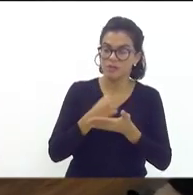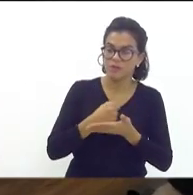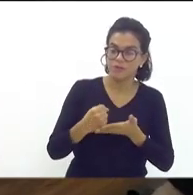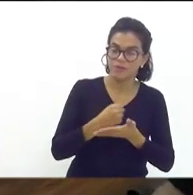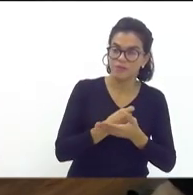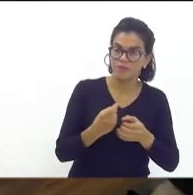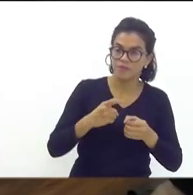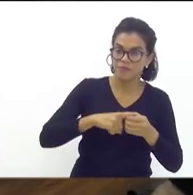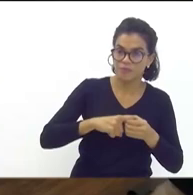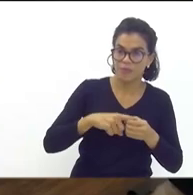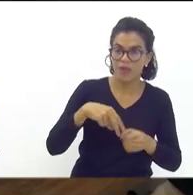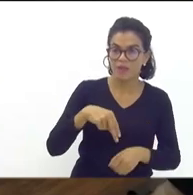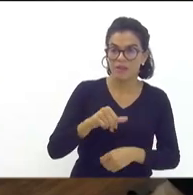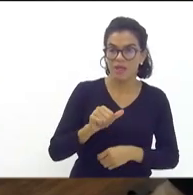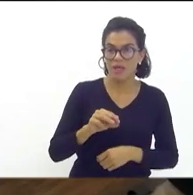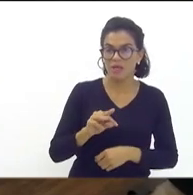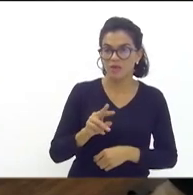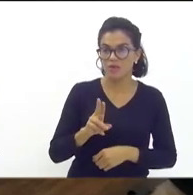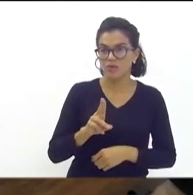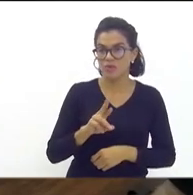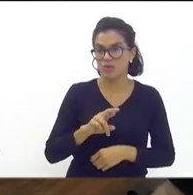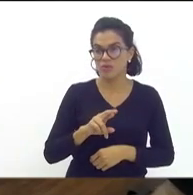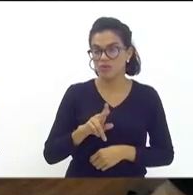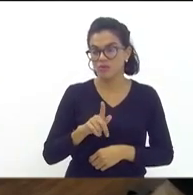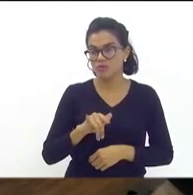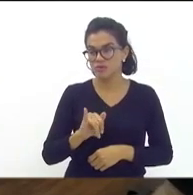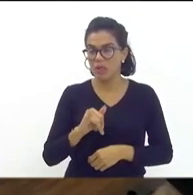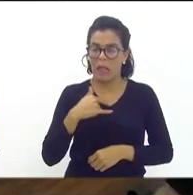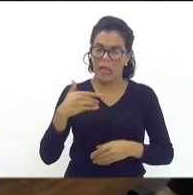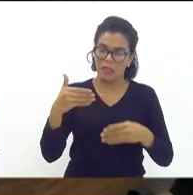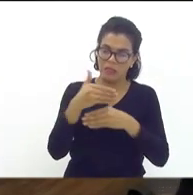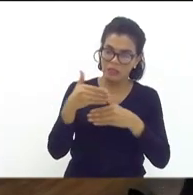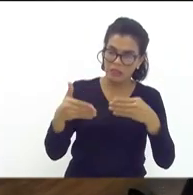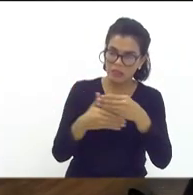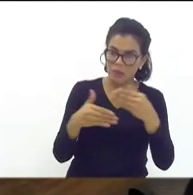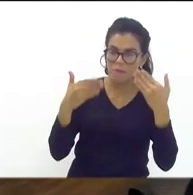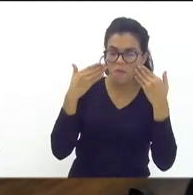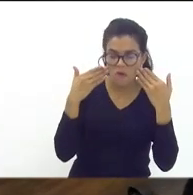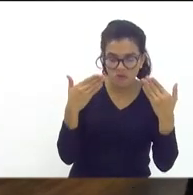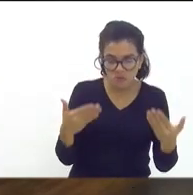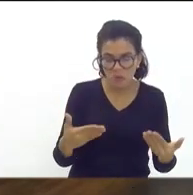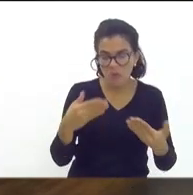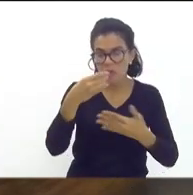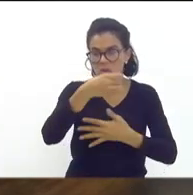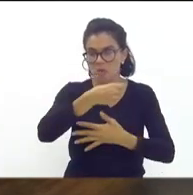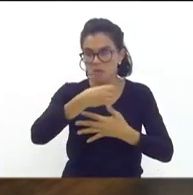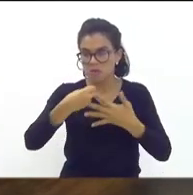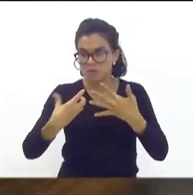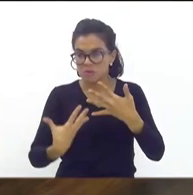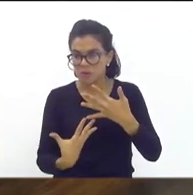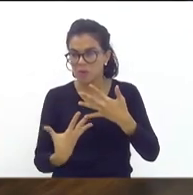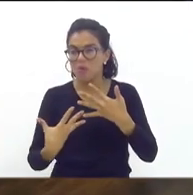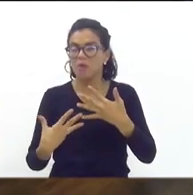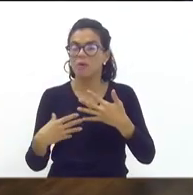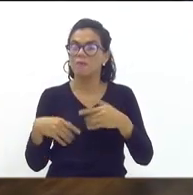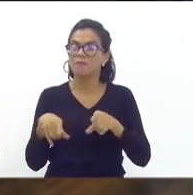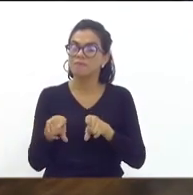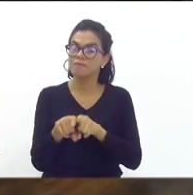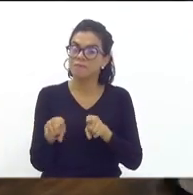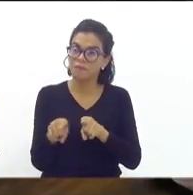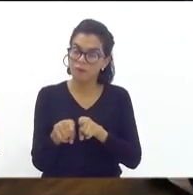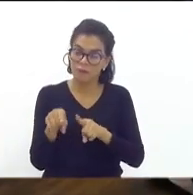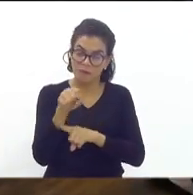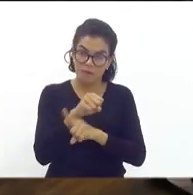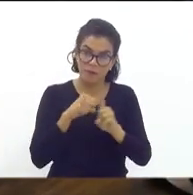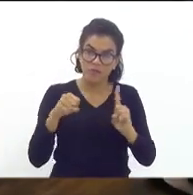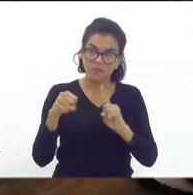a natuse ela fez toda a explanação dela trouxe um slide foram números para a